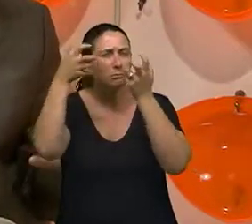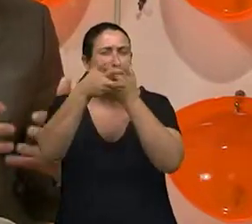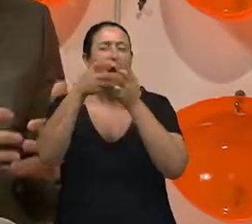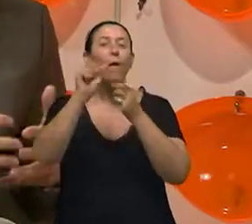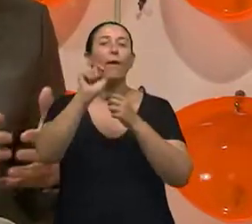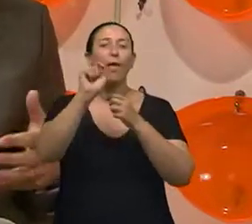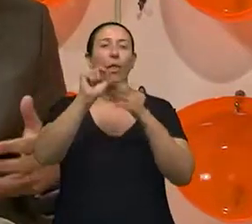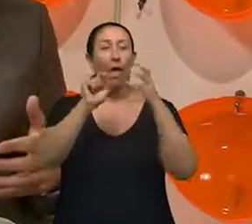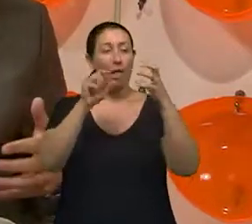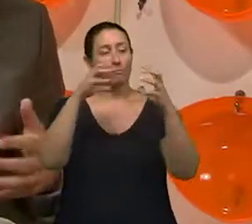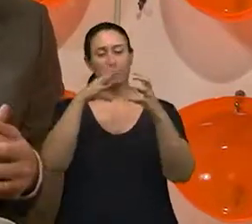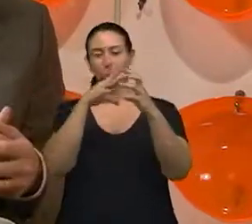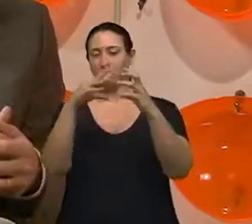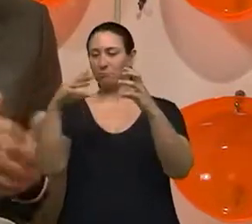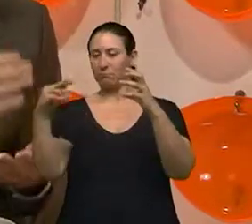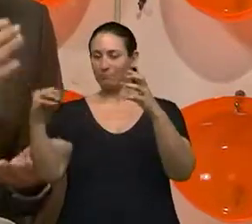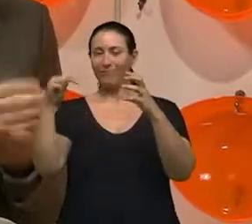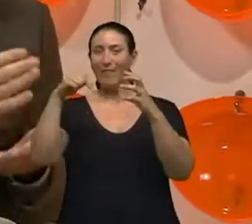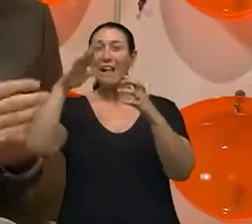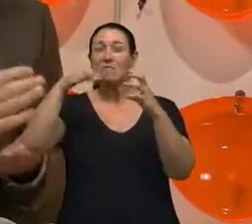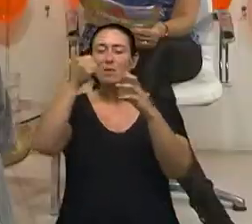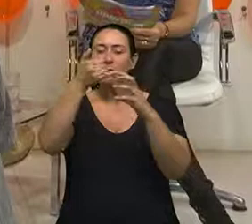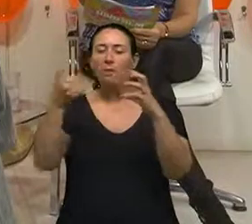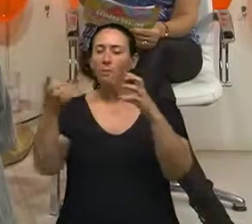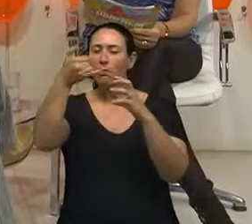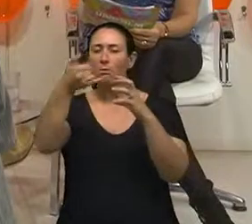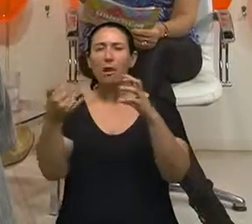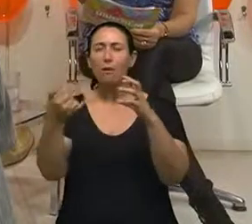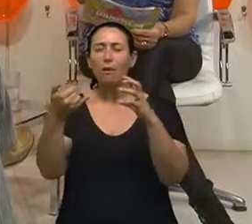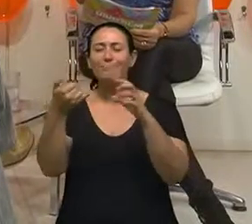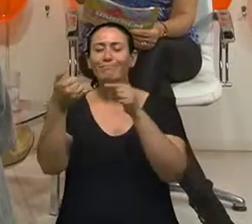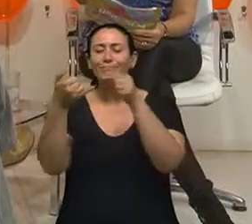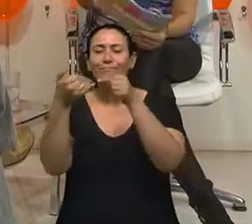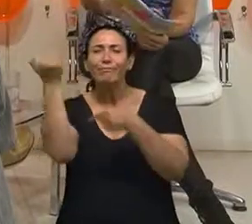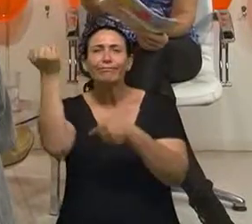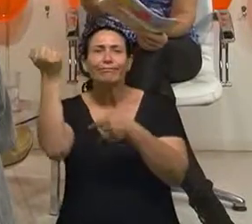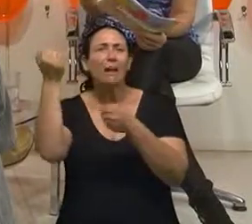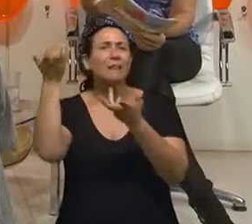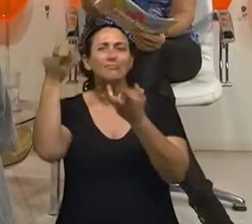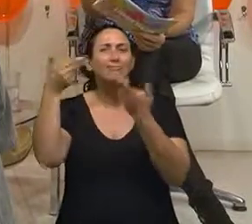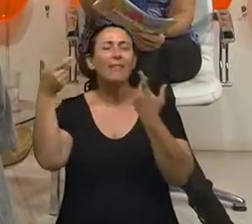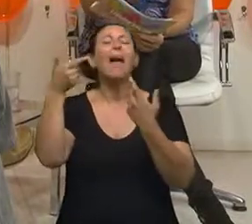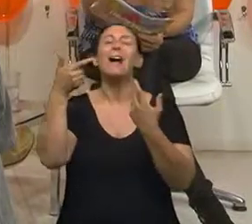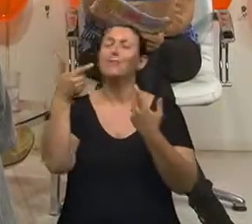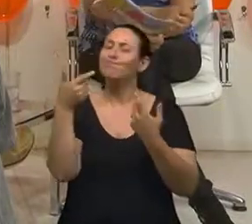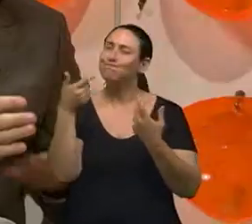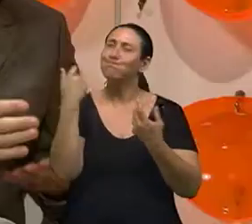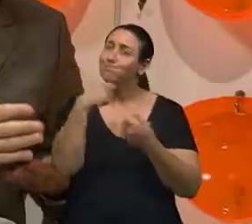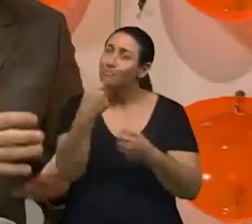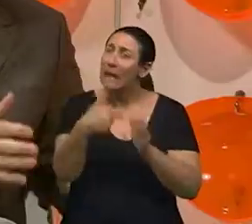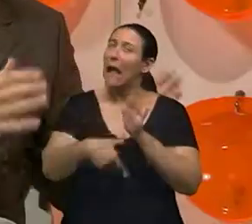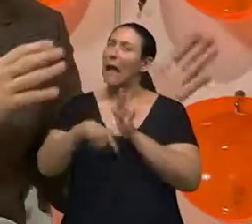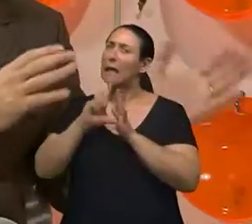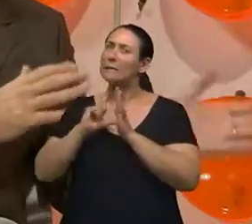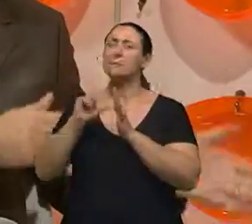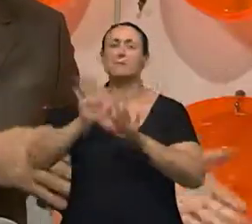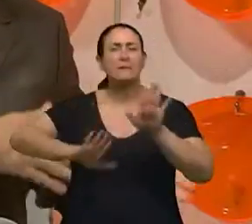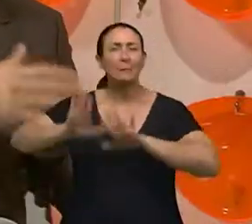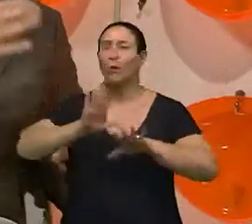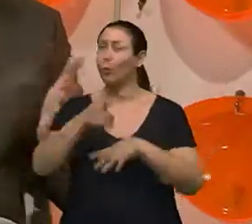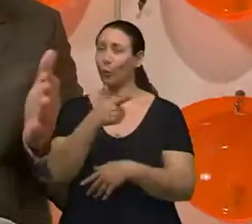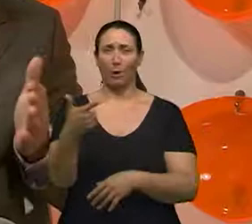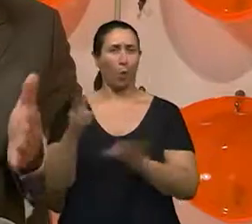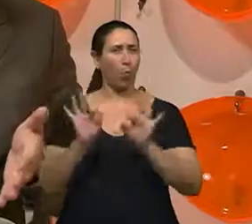óptico e essa lesão muitas vezes é irreversível. Então, a previsão seria um exame exatamente, oftalmológico. Prevenção e exame periódico, ok. desde